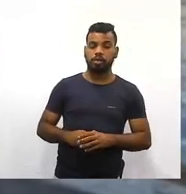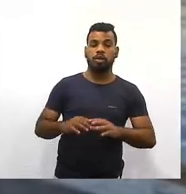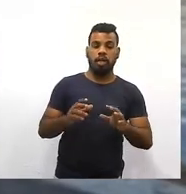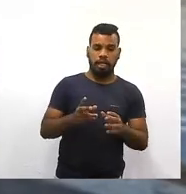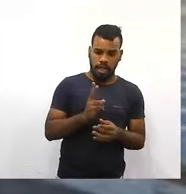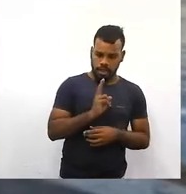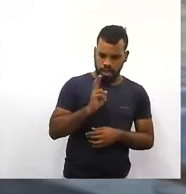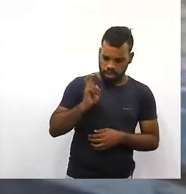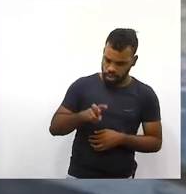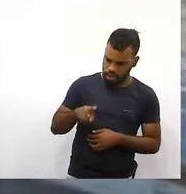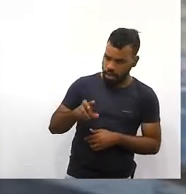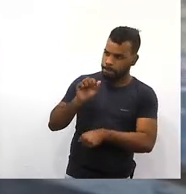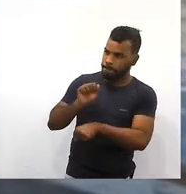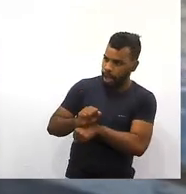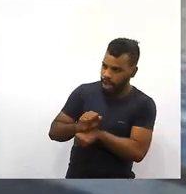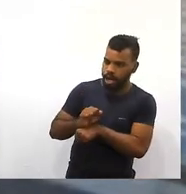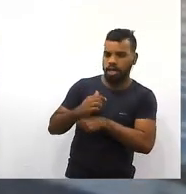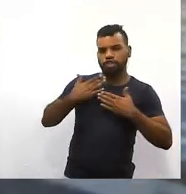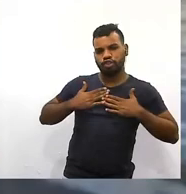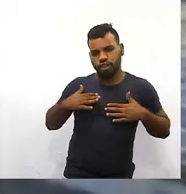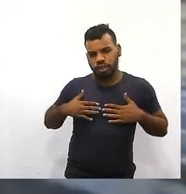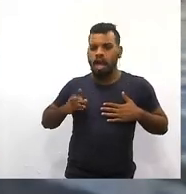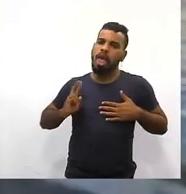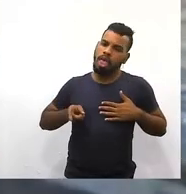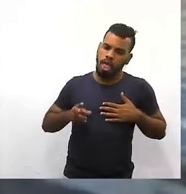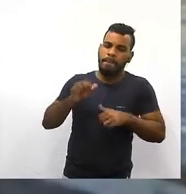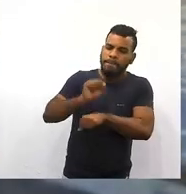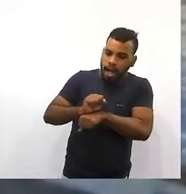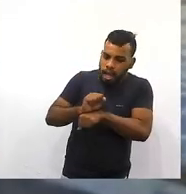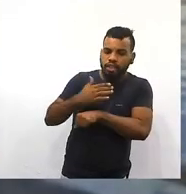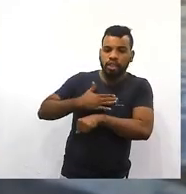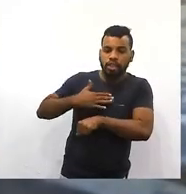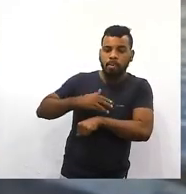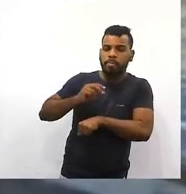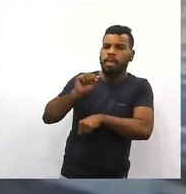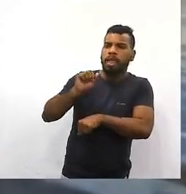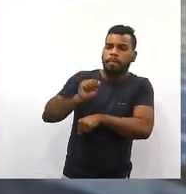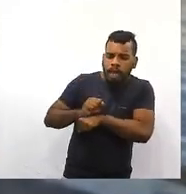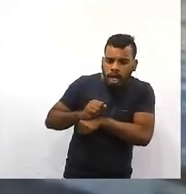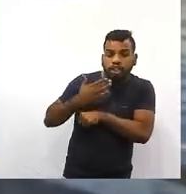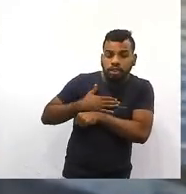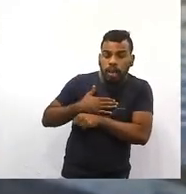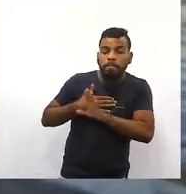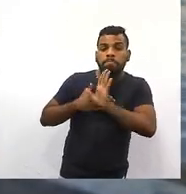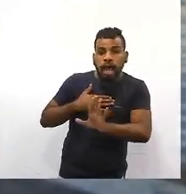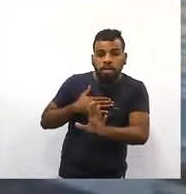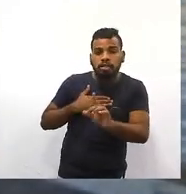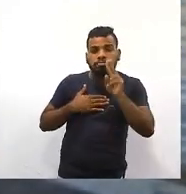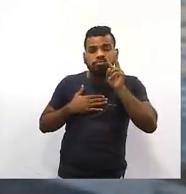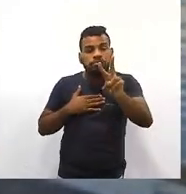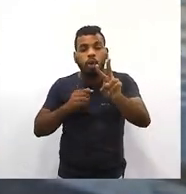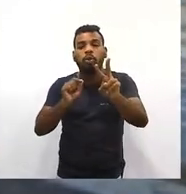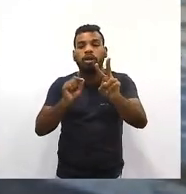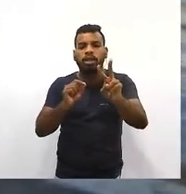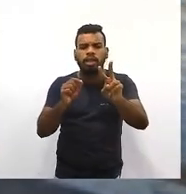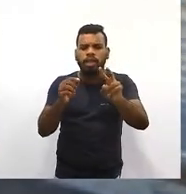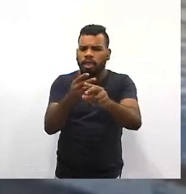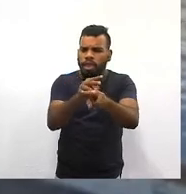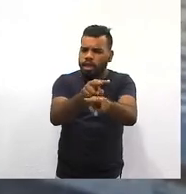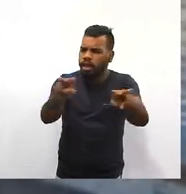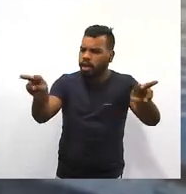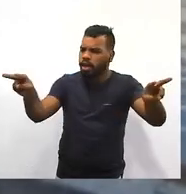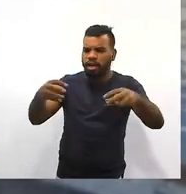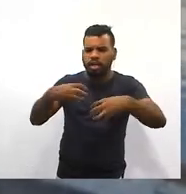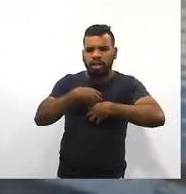Severino faz no seu trajeto, no seu percurso, ele se depara com a morte. Pra vocês terem uma ideia, o primeiro momento que